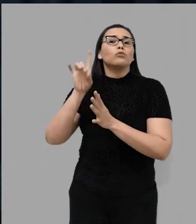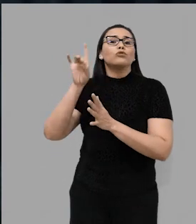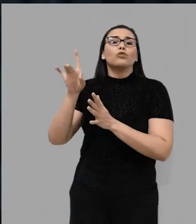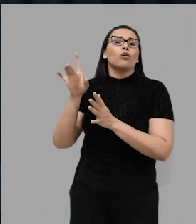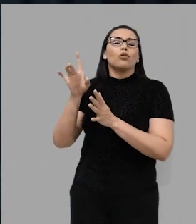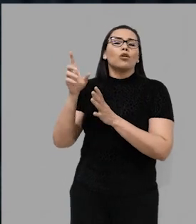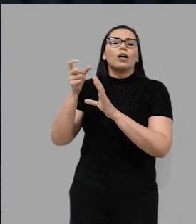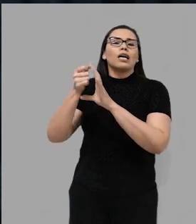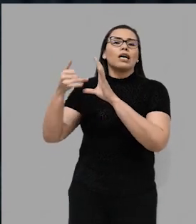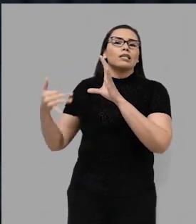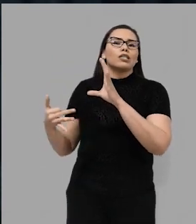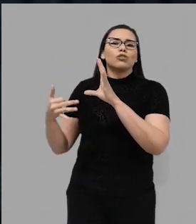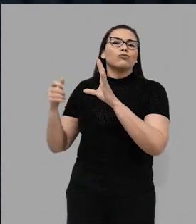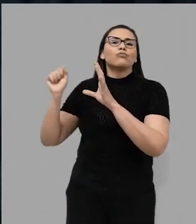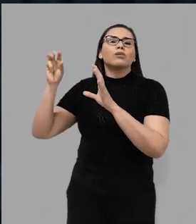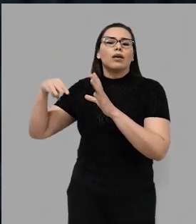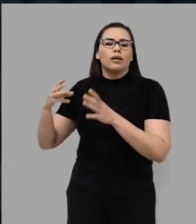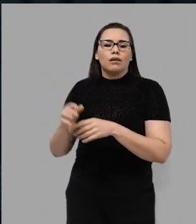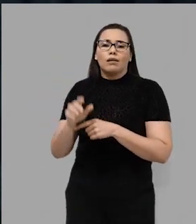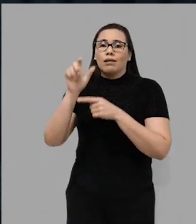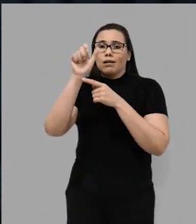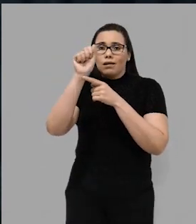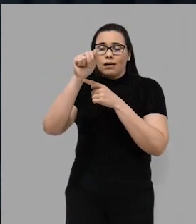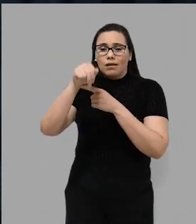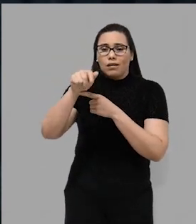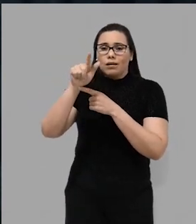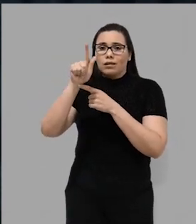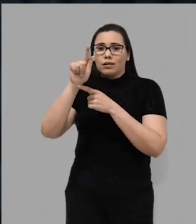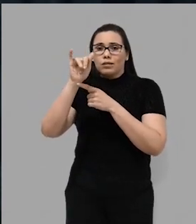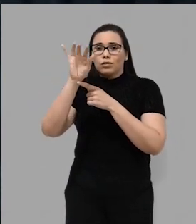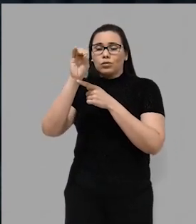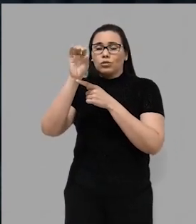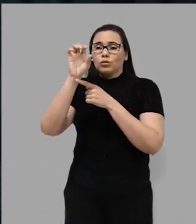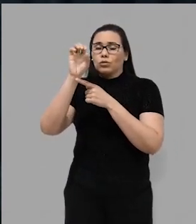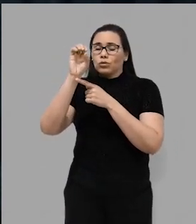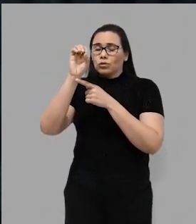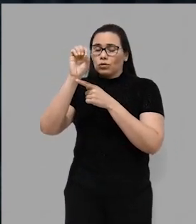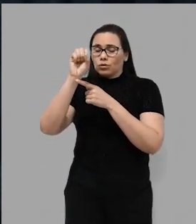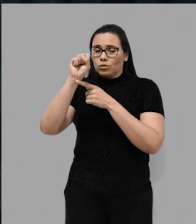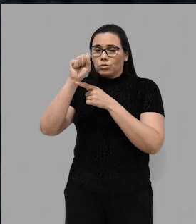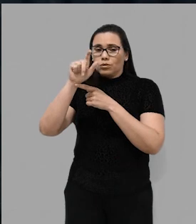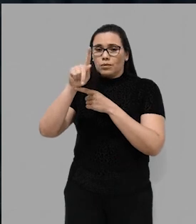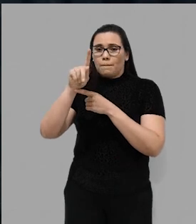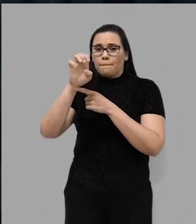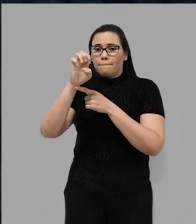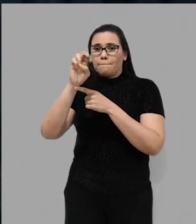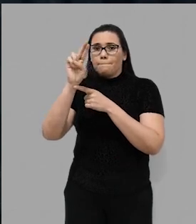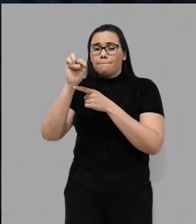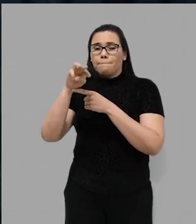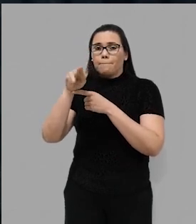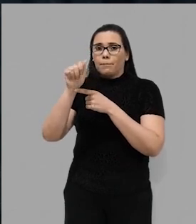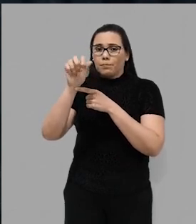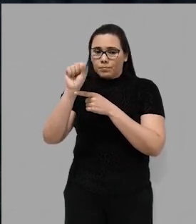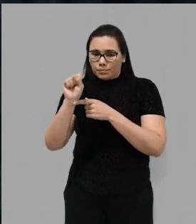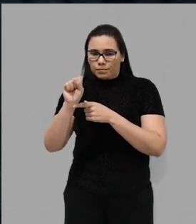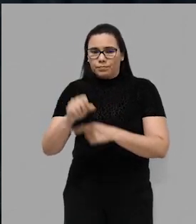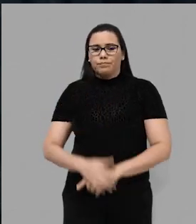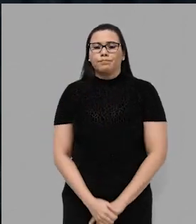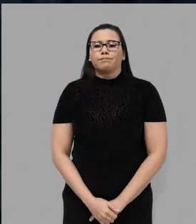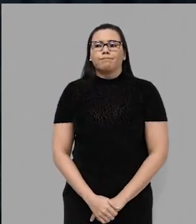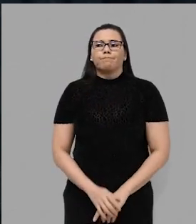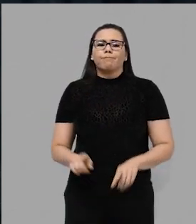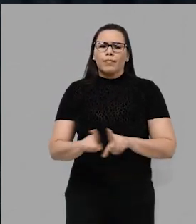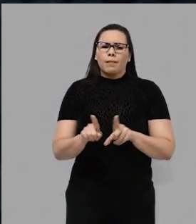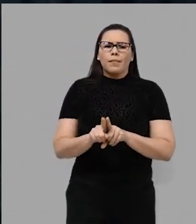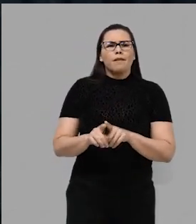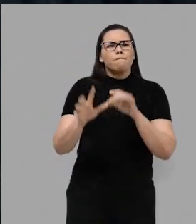árvore filogenética ou árvore genealógica, né? Uma outra informação importante que eu gostaria de estar